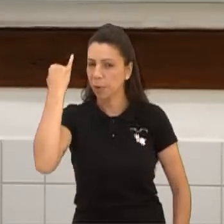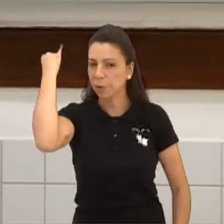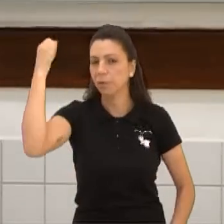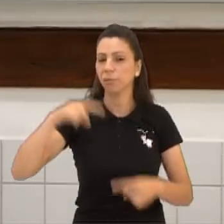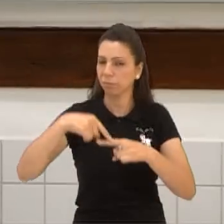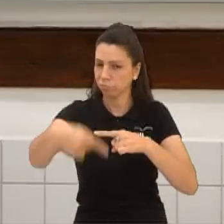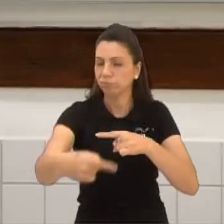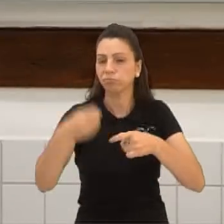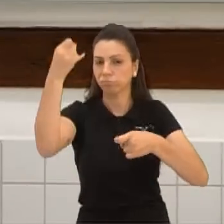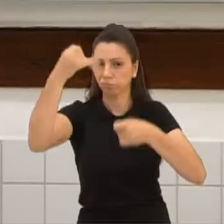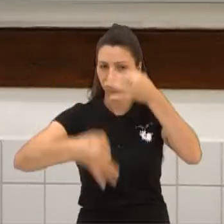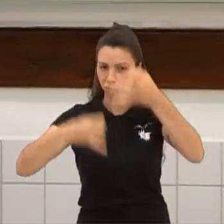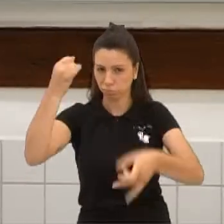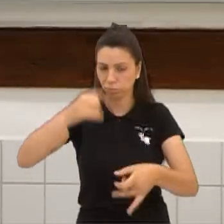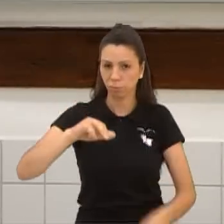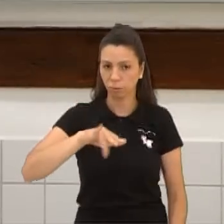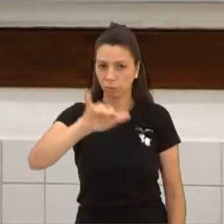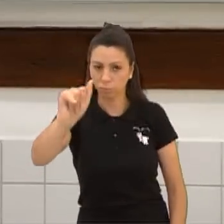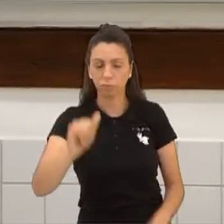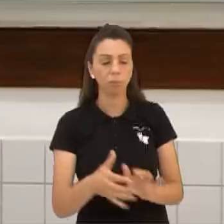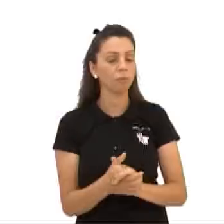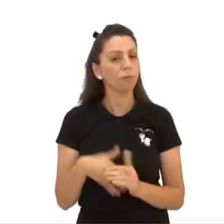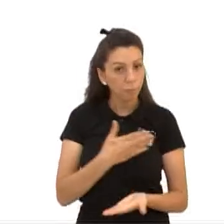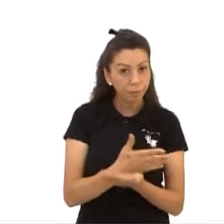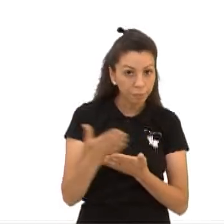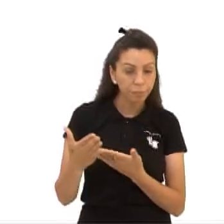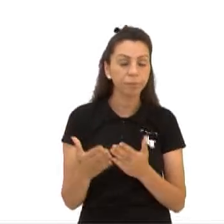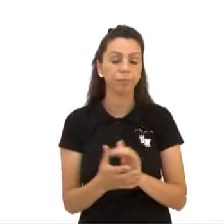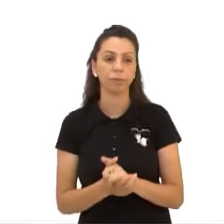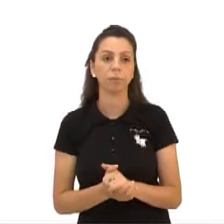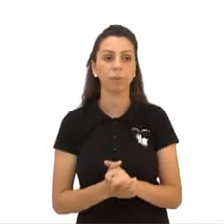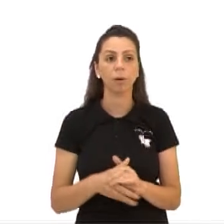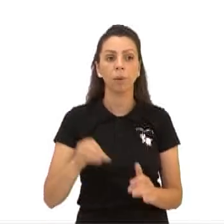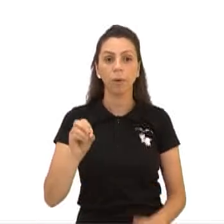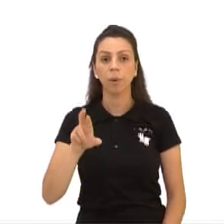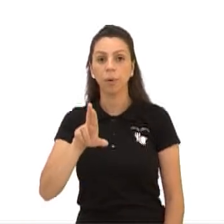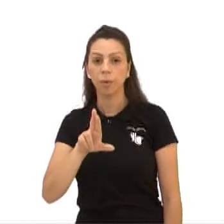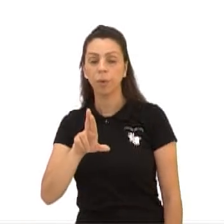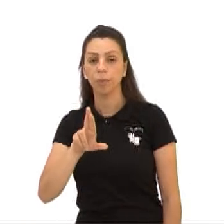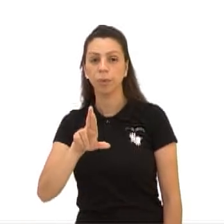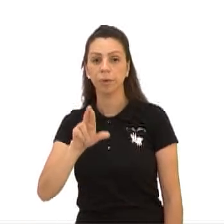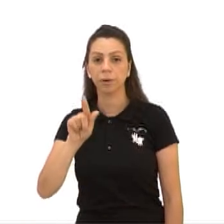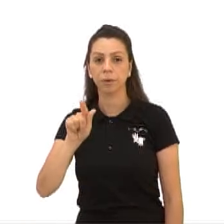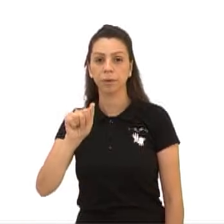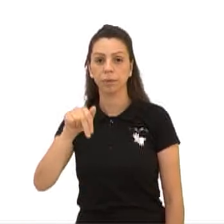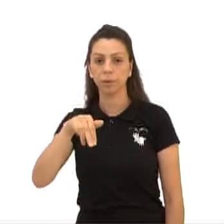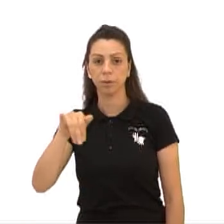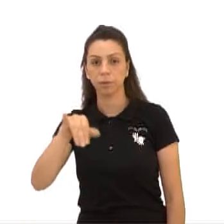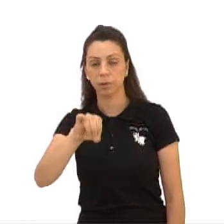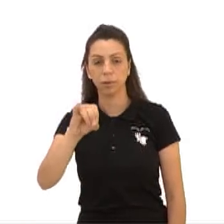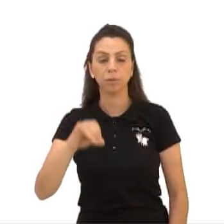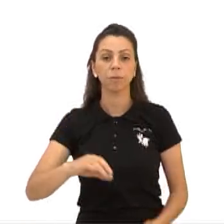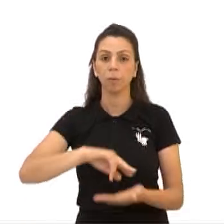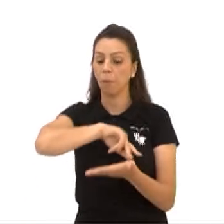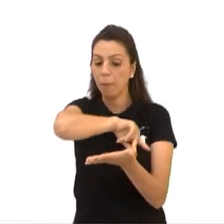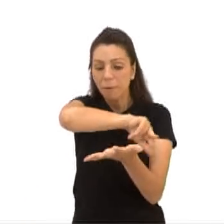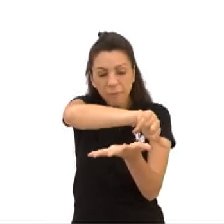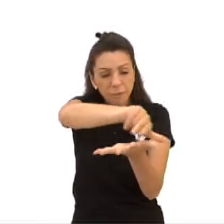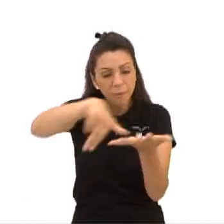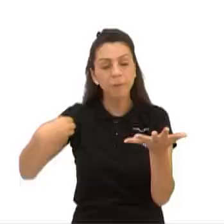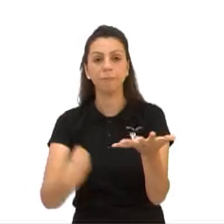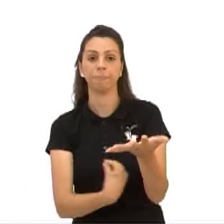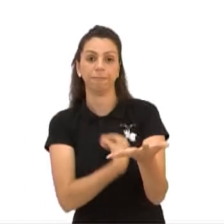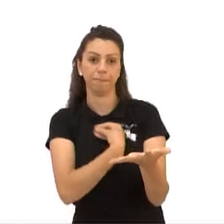sequência. Vamos iniciar então. Organismo. Organismo refere-se a qualquer ser vivente